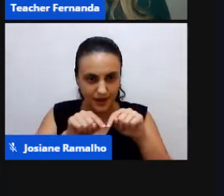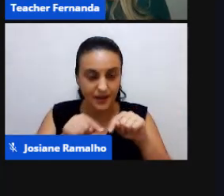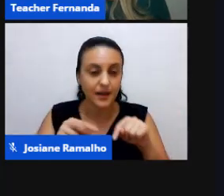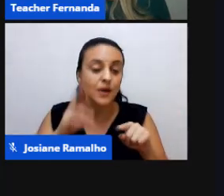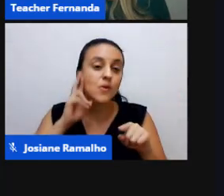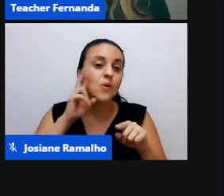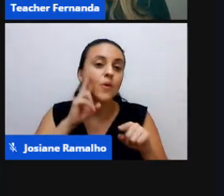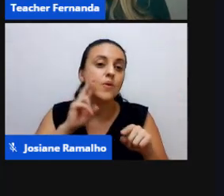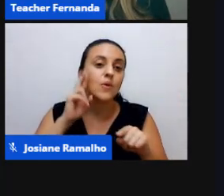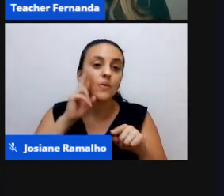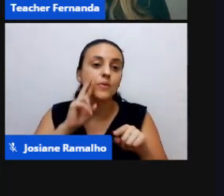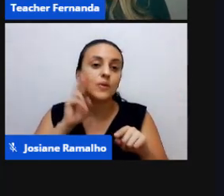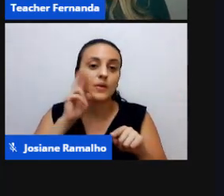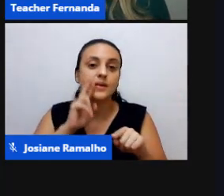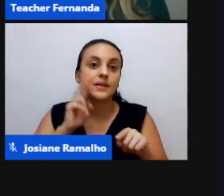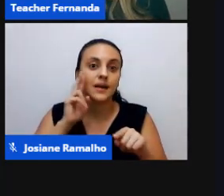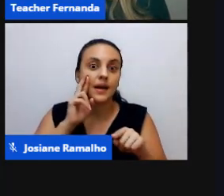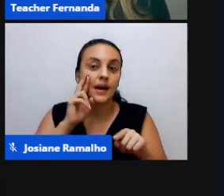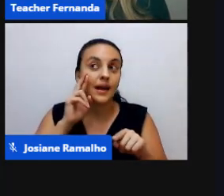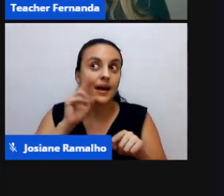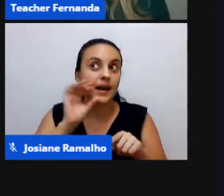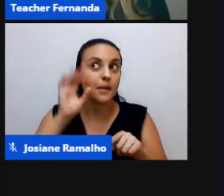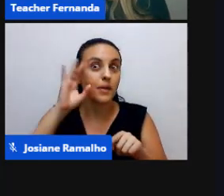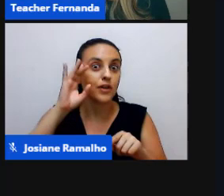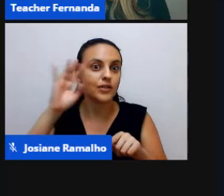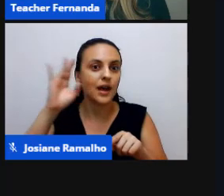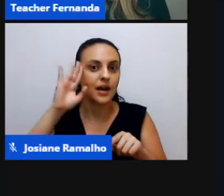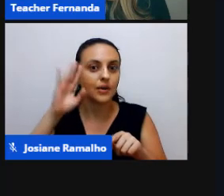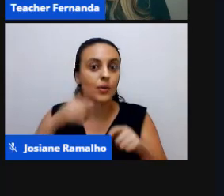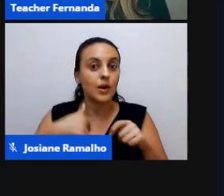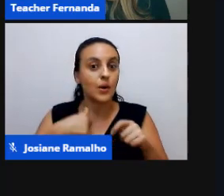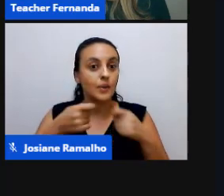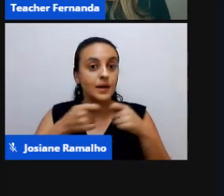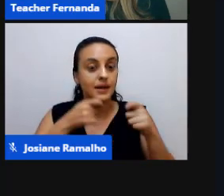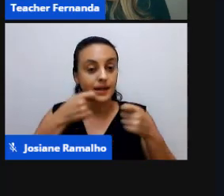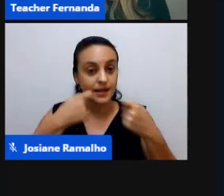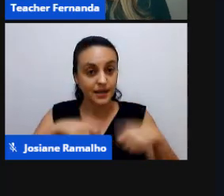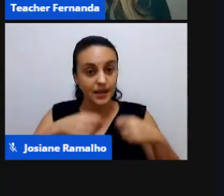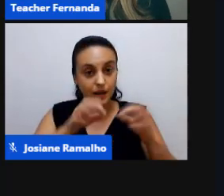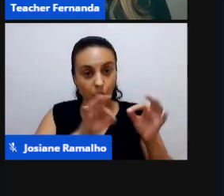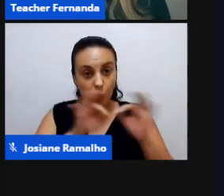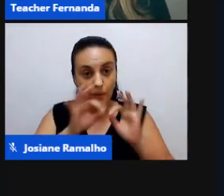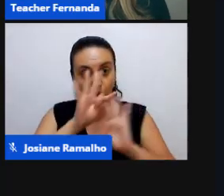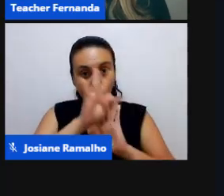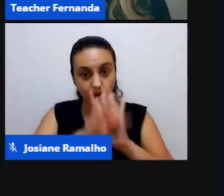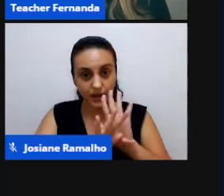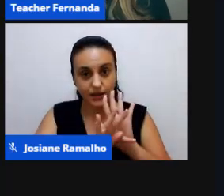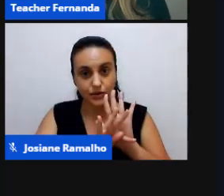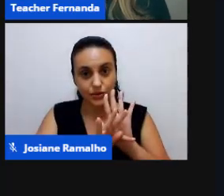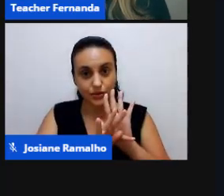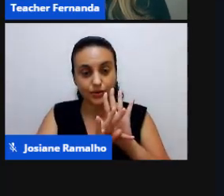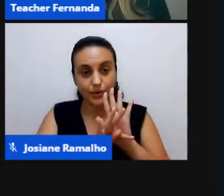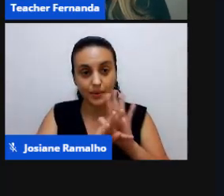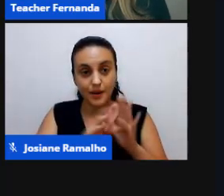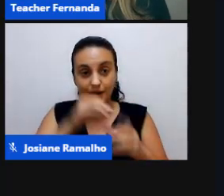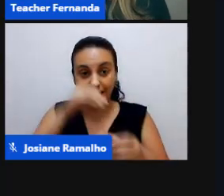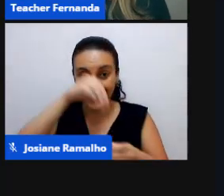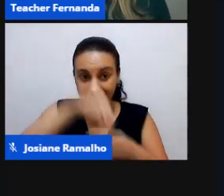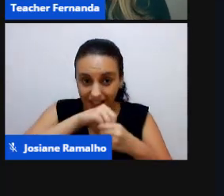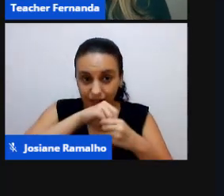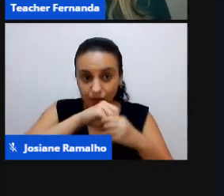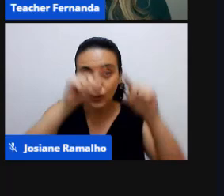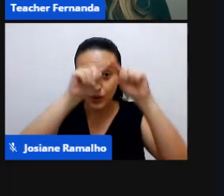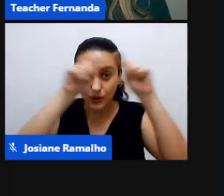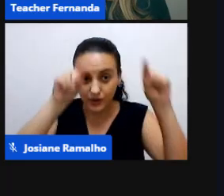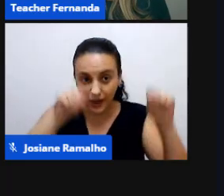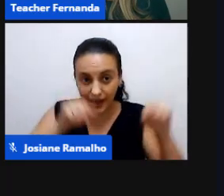texto aqui, gente, entrar nessa linha imaginária. Então, o que eu vou fazer? Eu vou enquadrar, vou